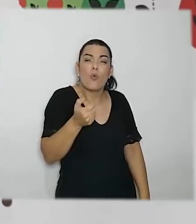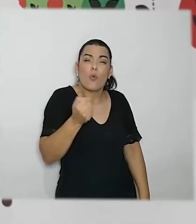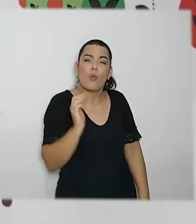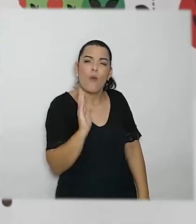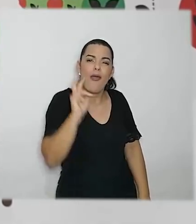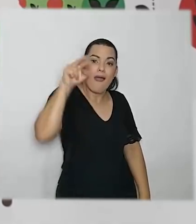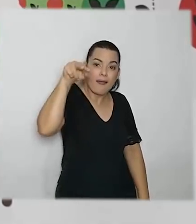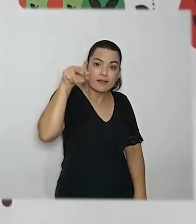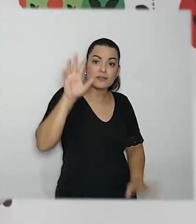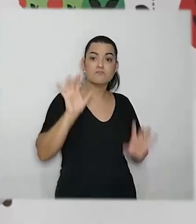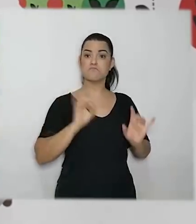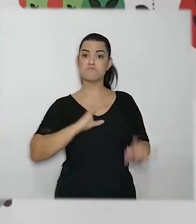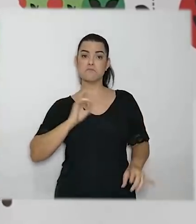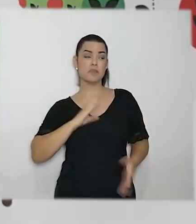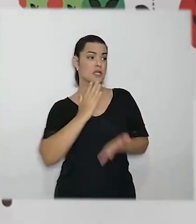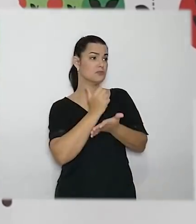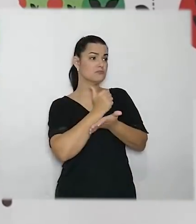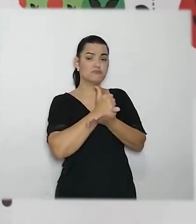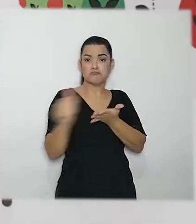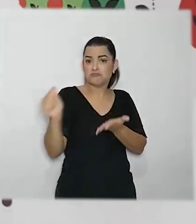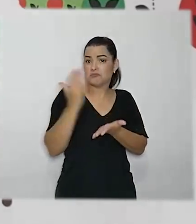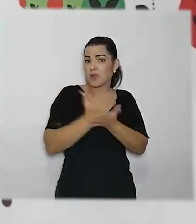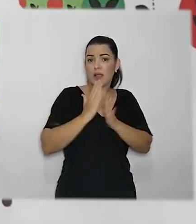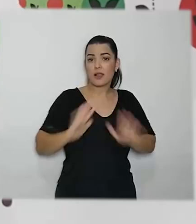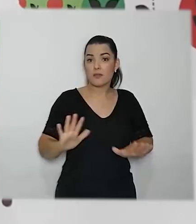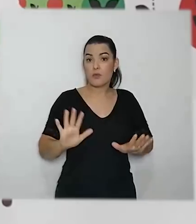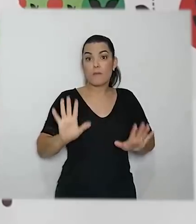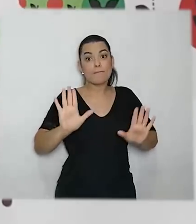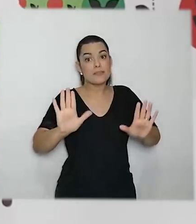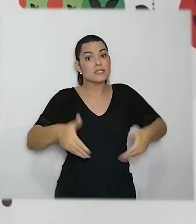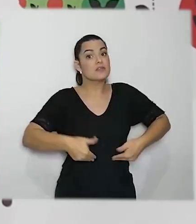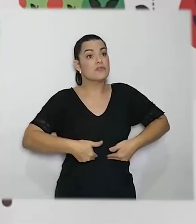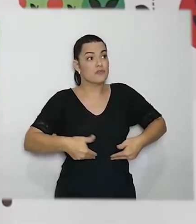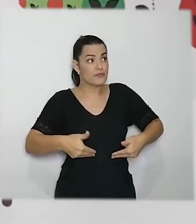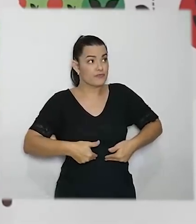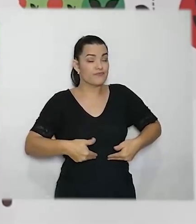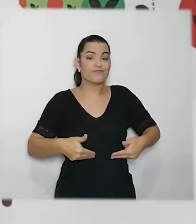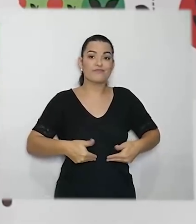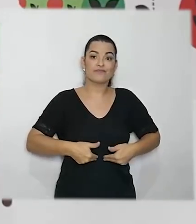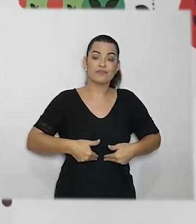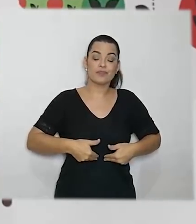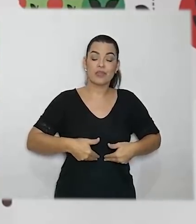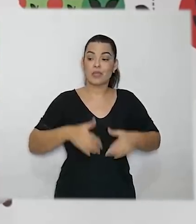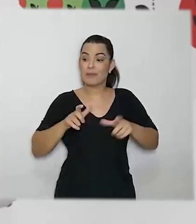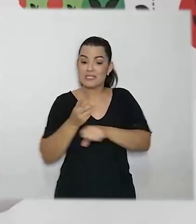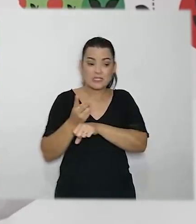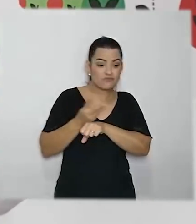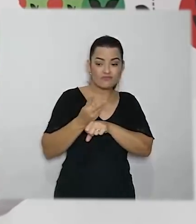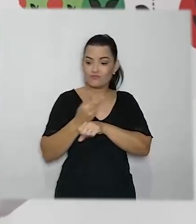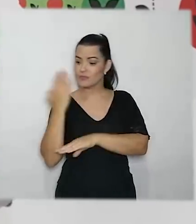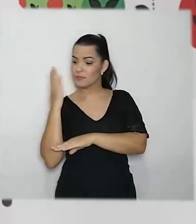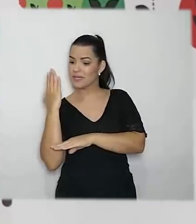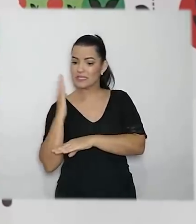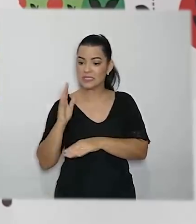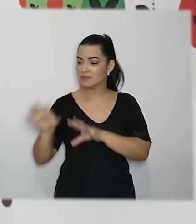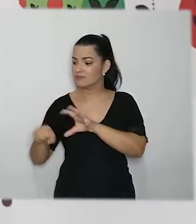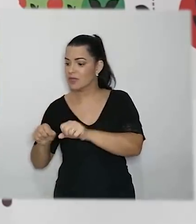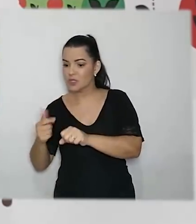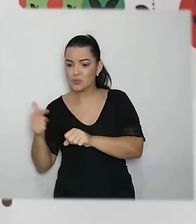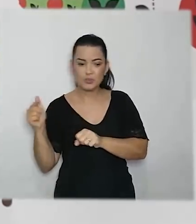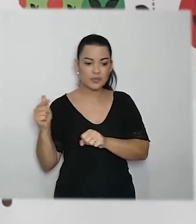tinha medo, só fome. Mas ali não havia lenha para fazer nhoque,